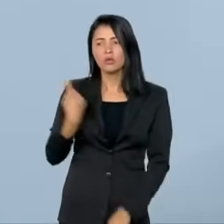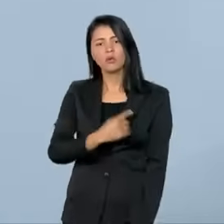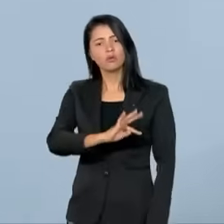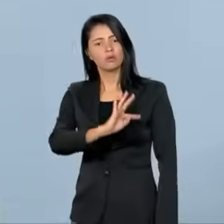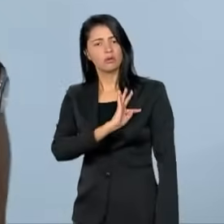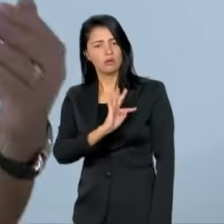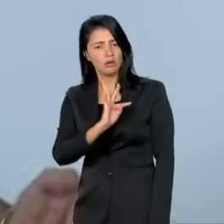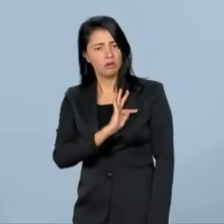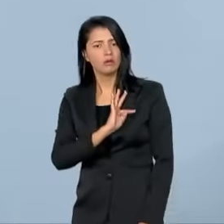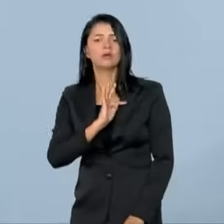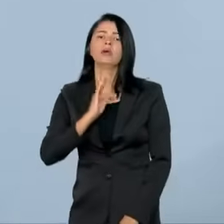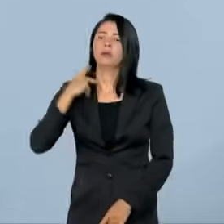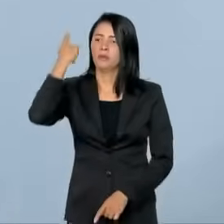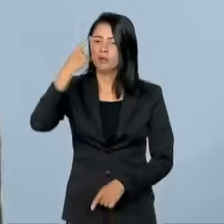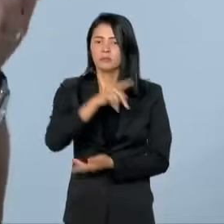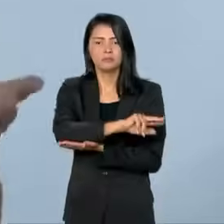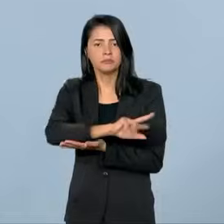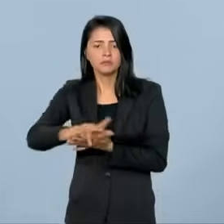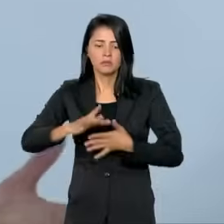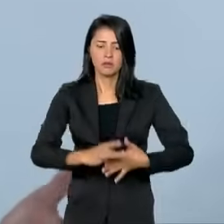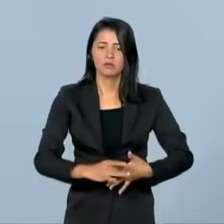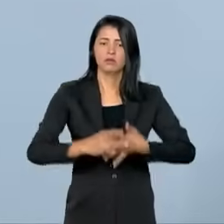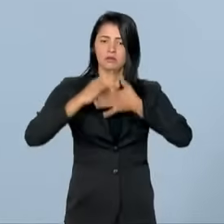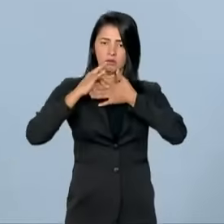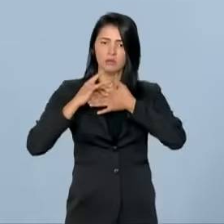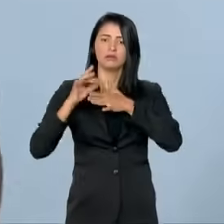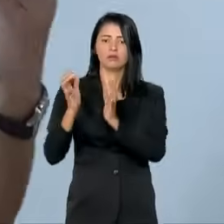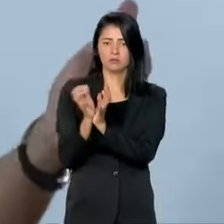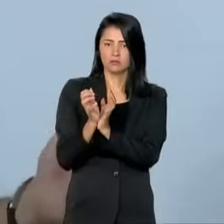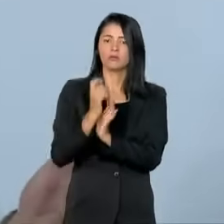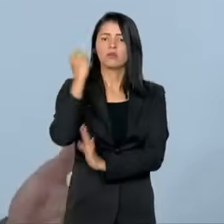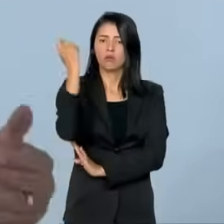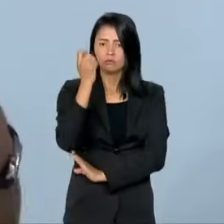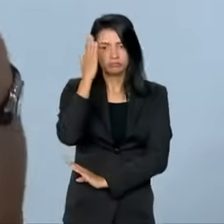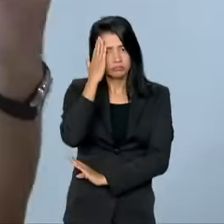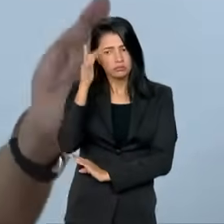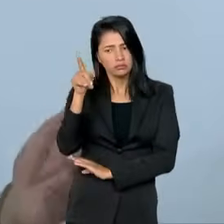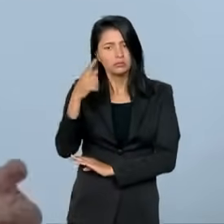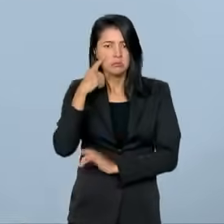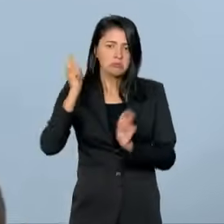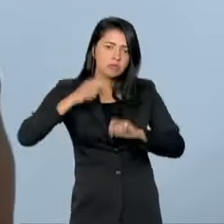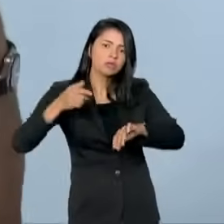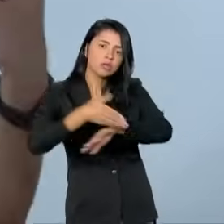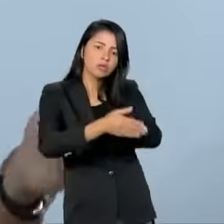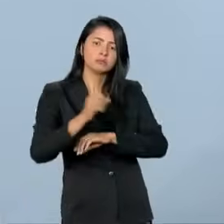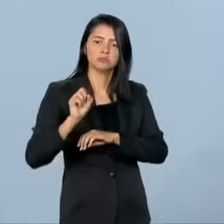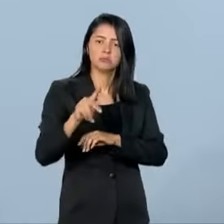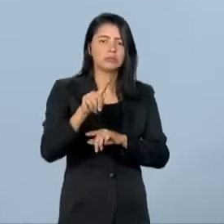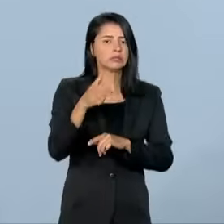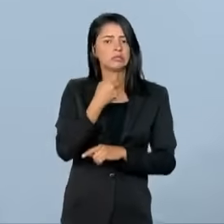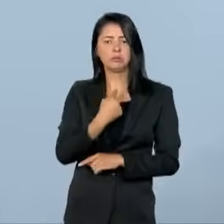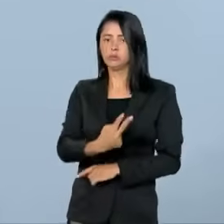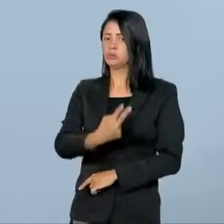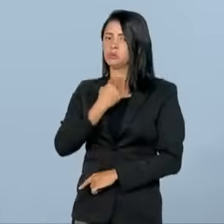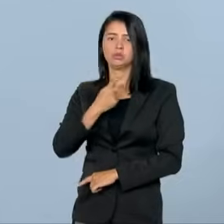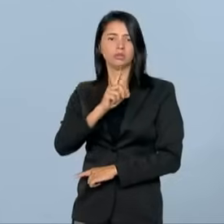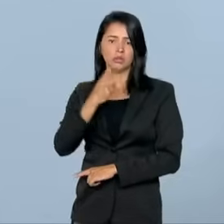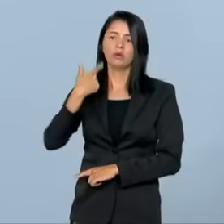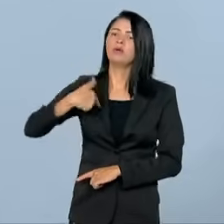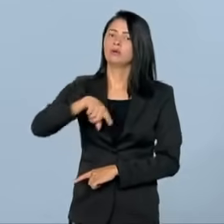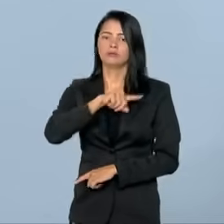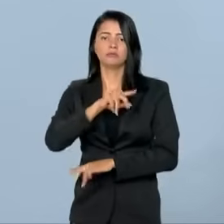nossos parlamentares, nossos líderes, e a bancada gaúcha sabe que os que puderem ir bem, os que não puderem, estarão por